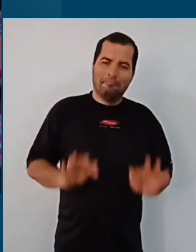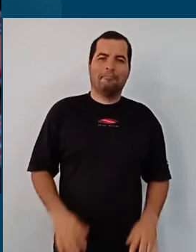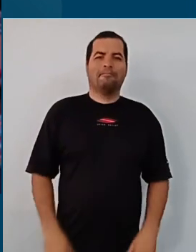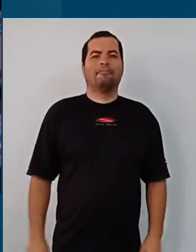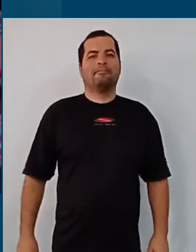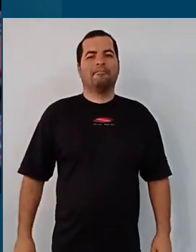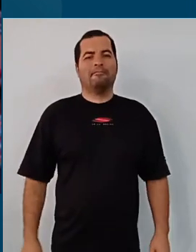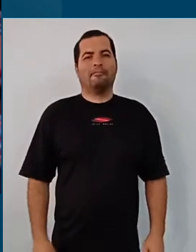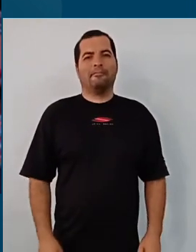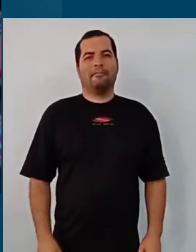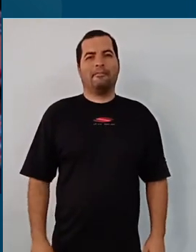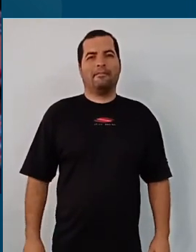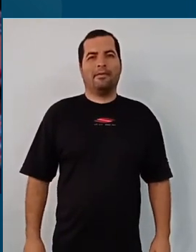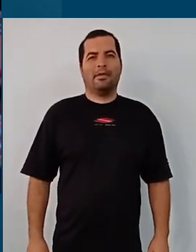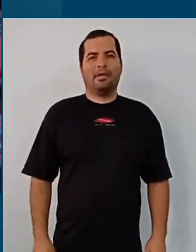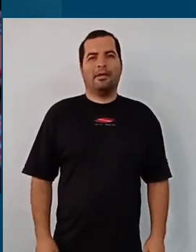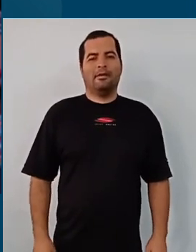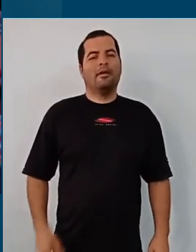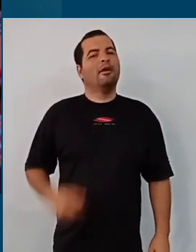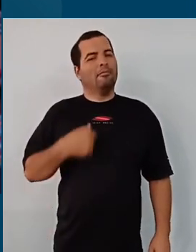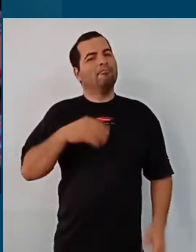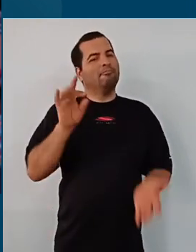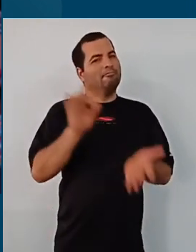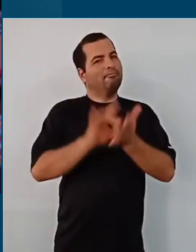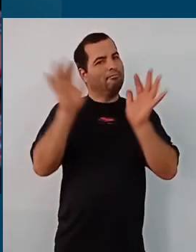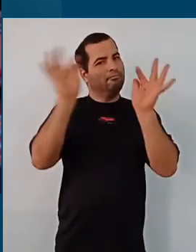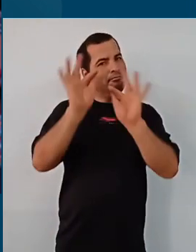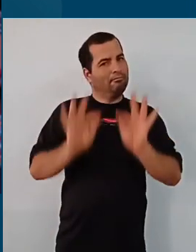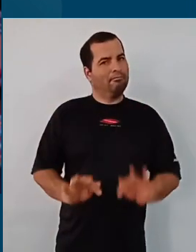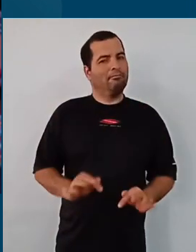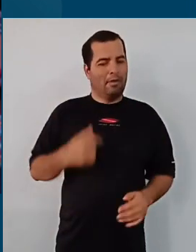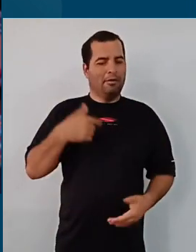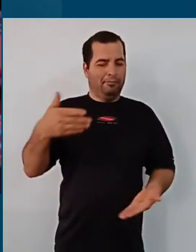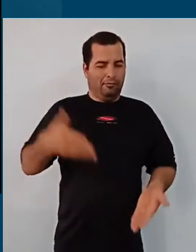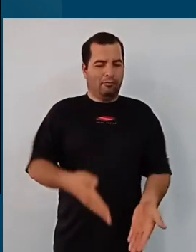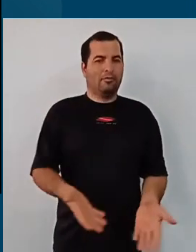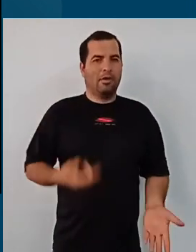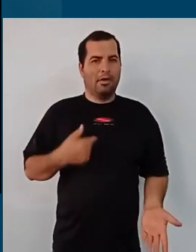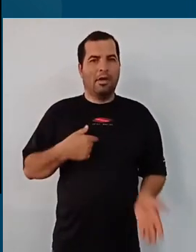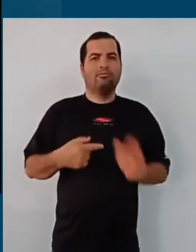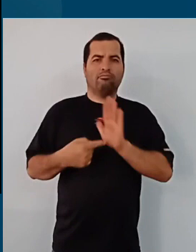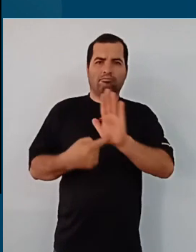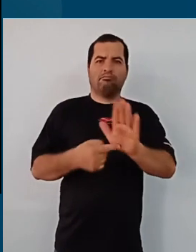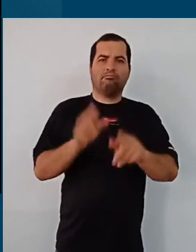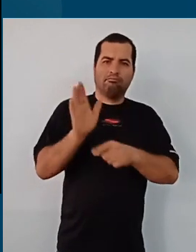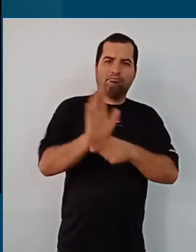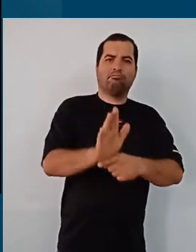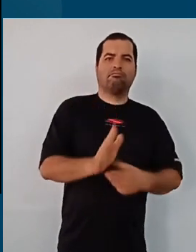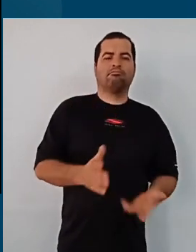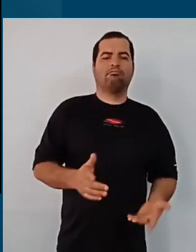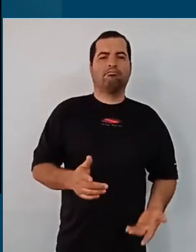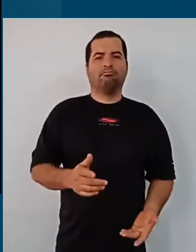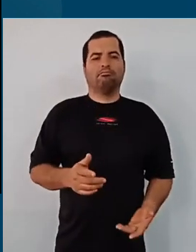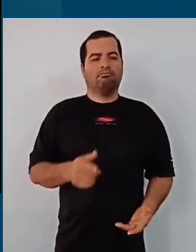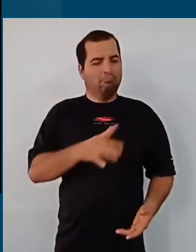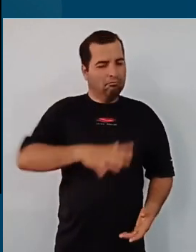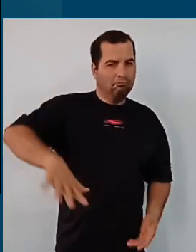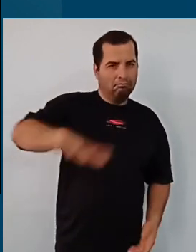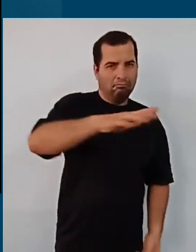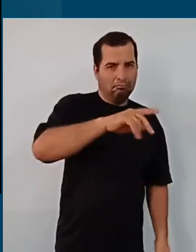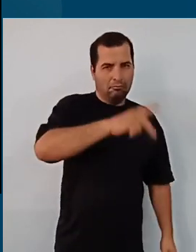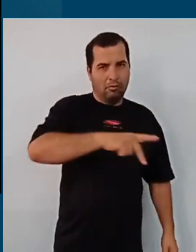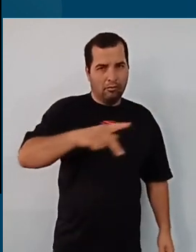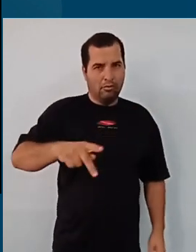exagerados até, digamos. Mas eu fico muito feliz de estar aqui e poder contribuir de alguma forma com os